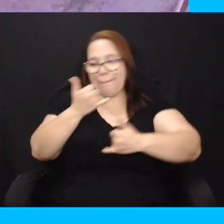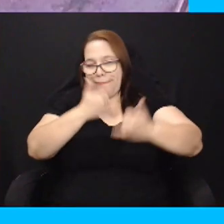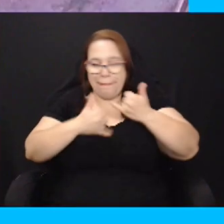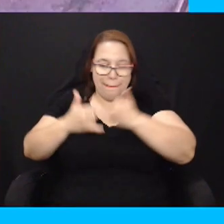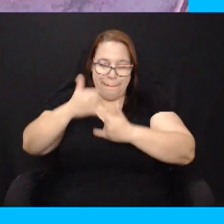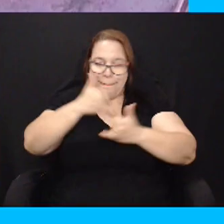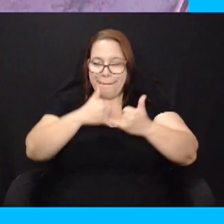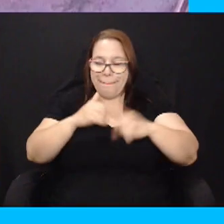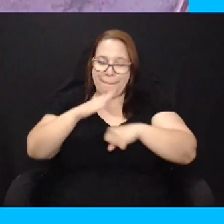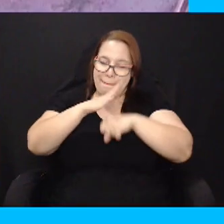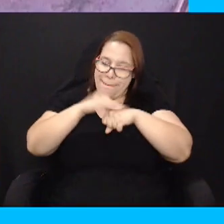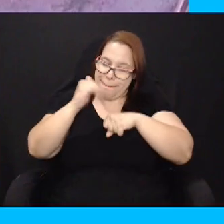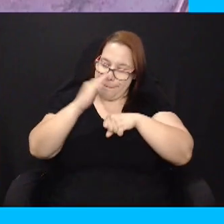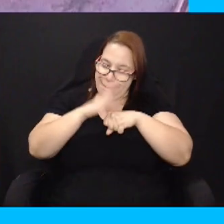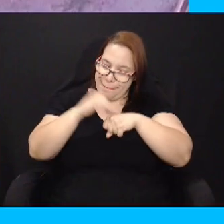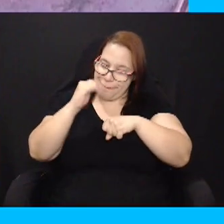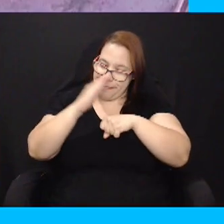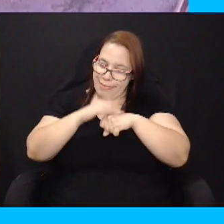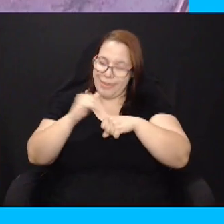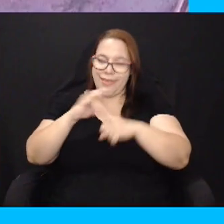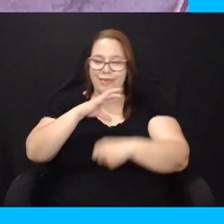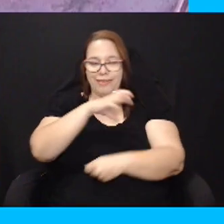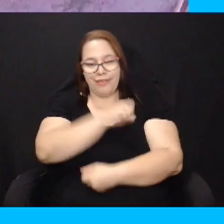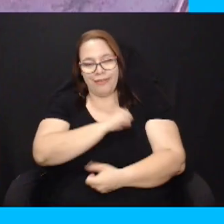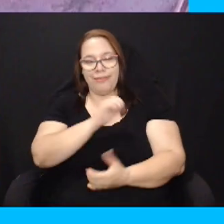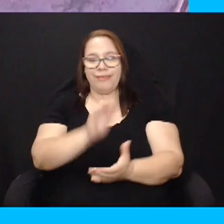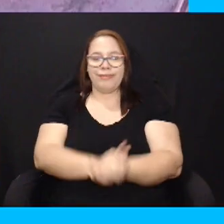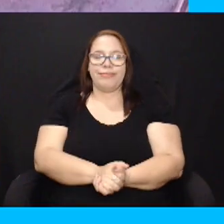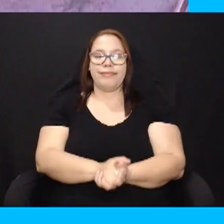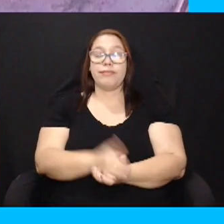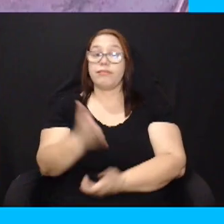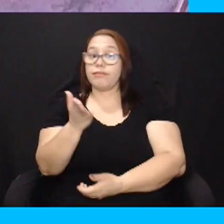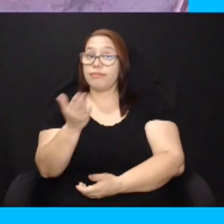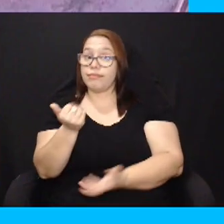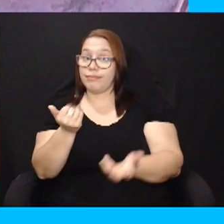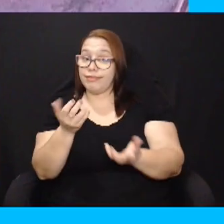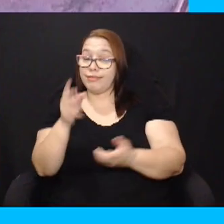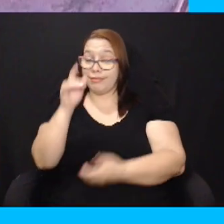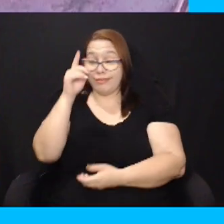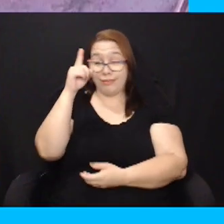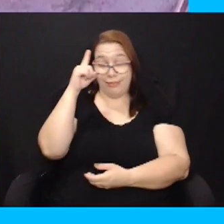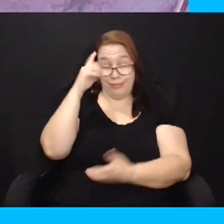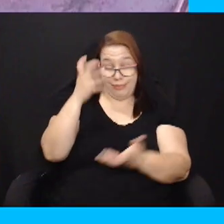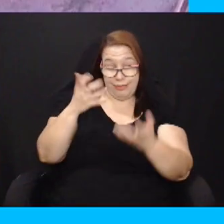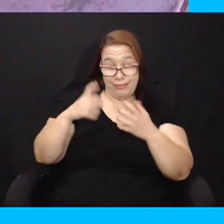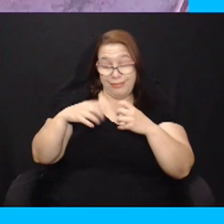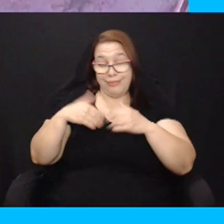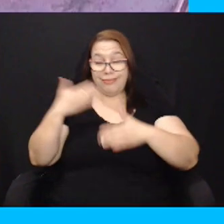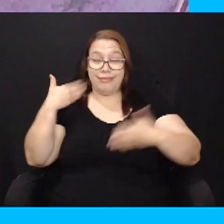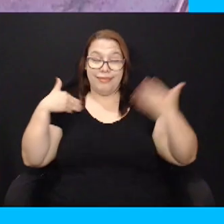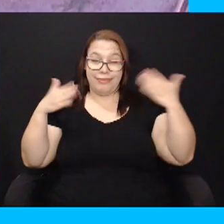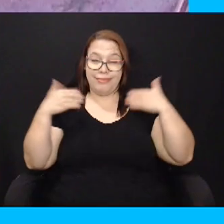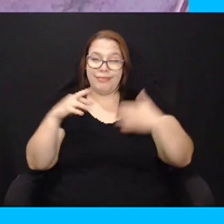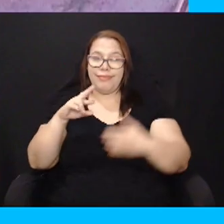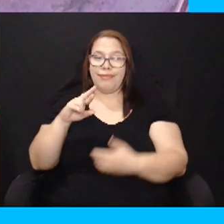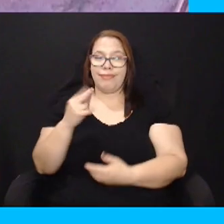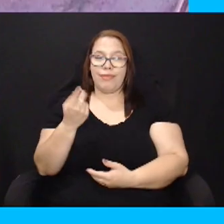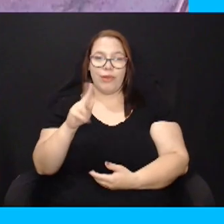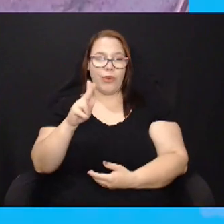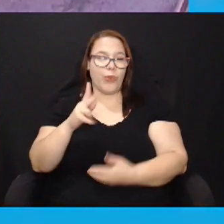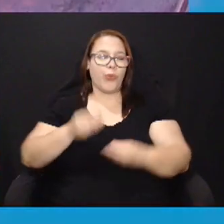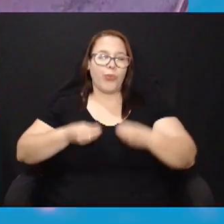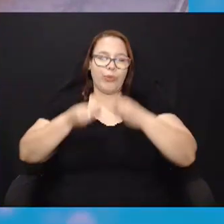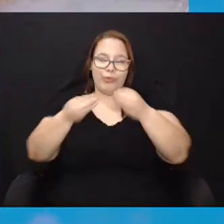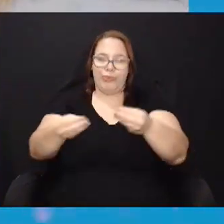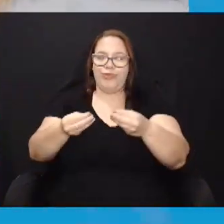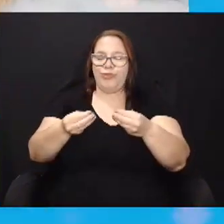esse menino de amor. Se você quer alegria todos os dias, o Hulk está pronto para te entregar isso e